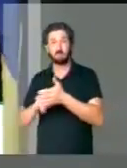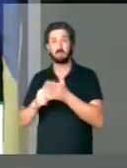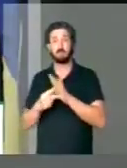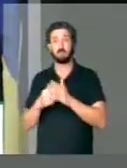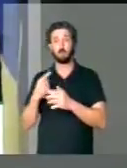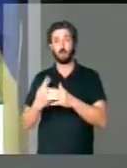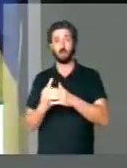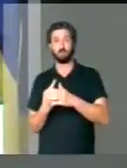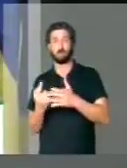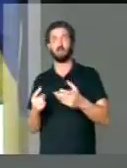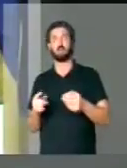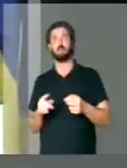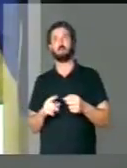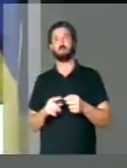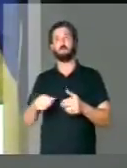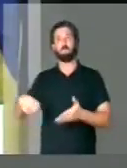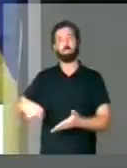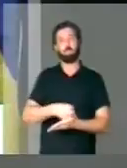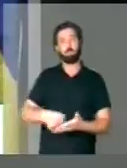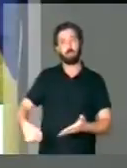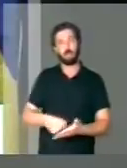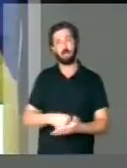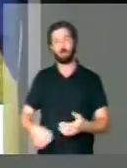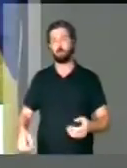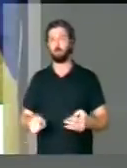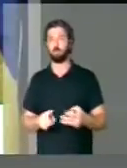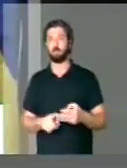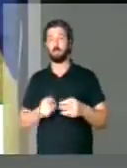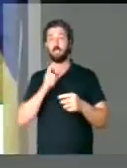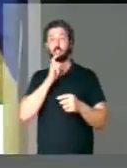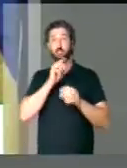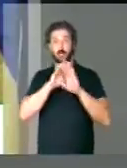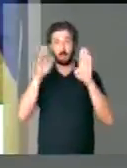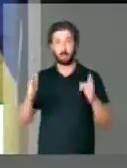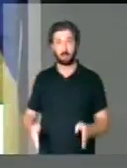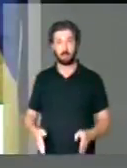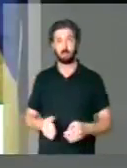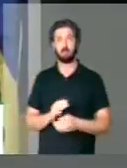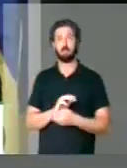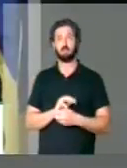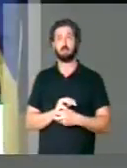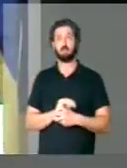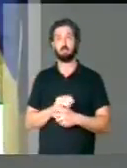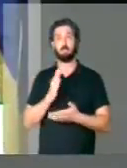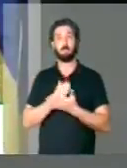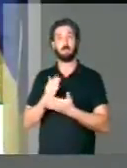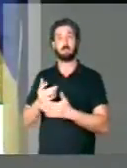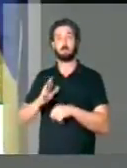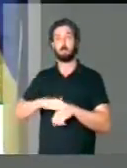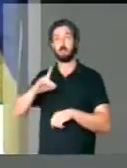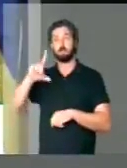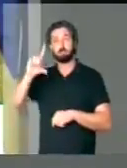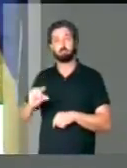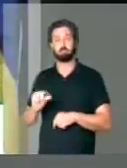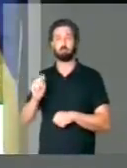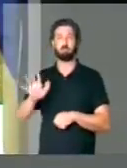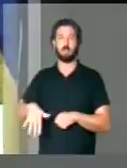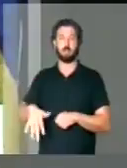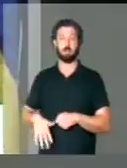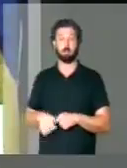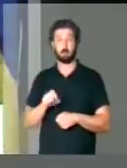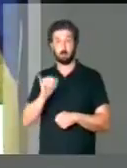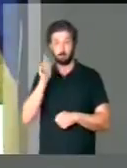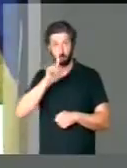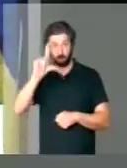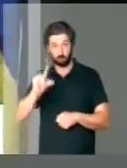que o liquidificador, que o ferro de passar, que a geladeira, vai ter uma prestação mais cômoda. No momento em que